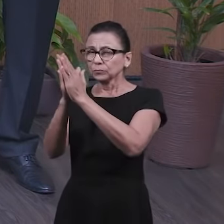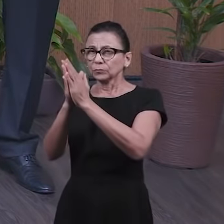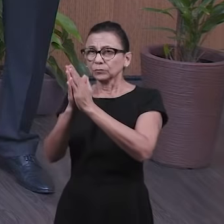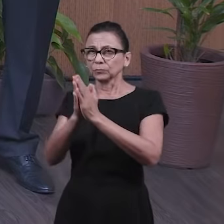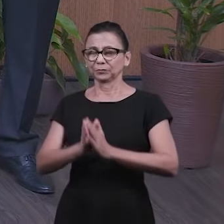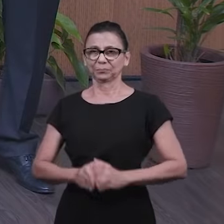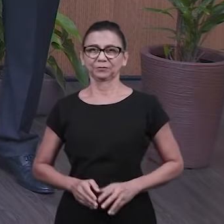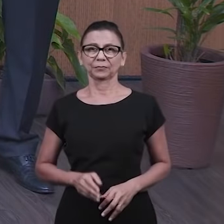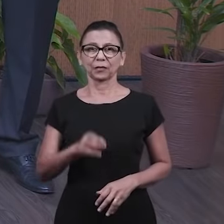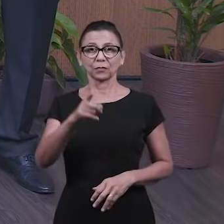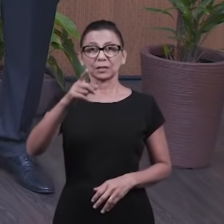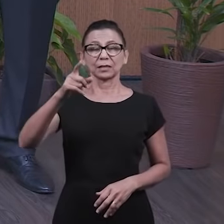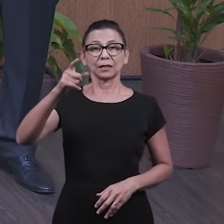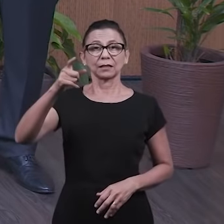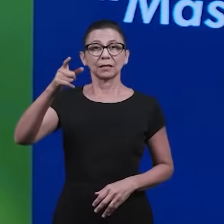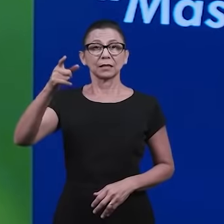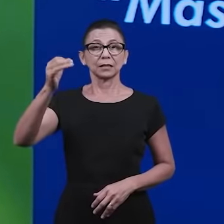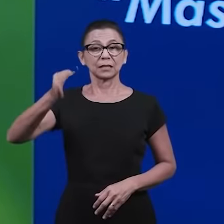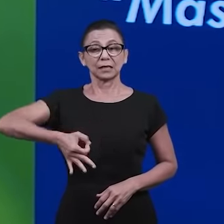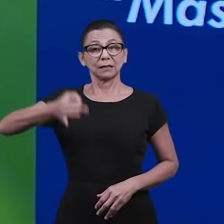será salvo, ou seja,